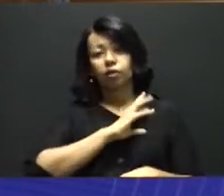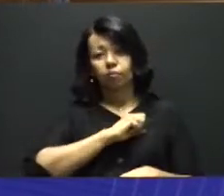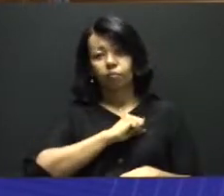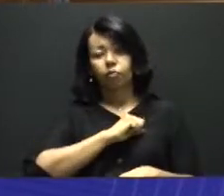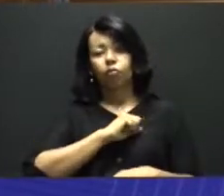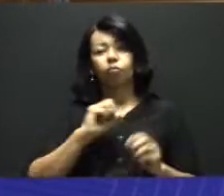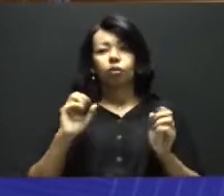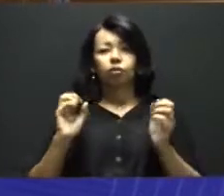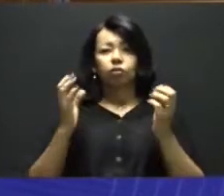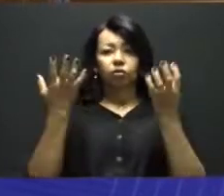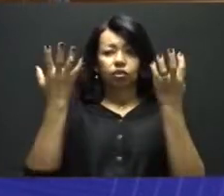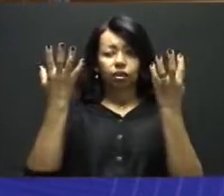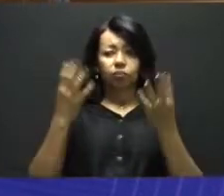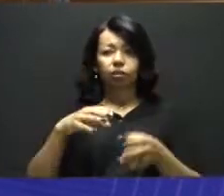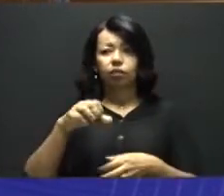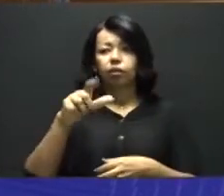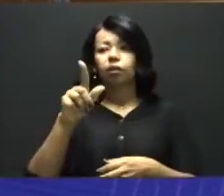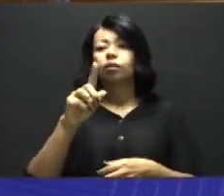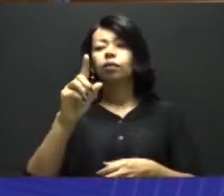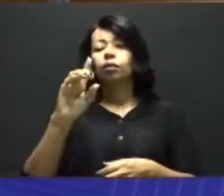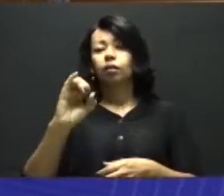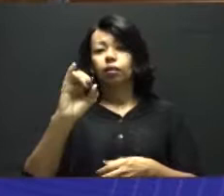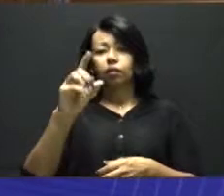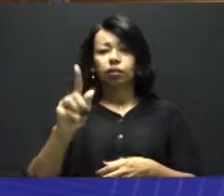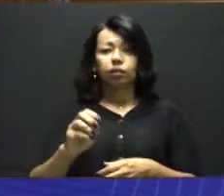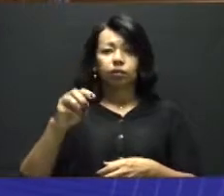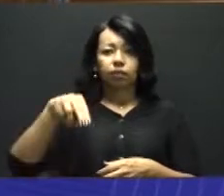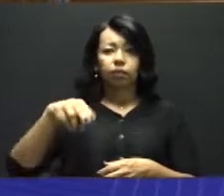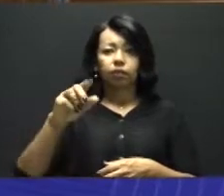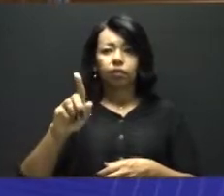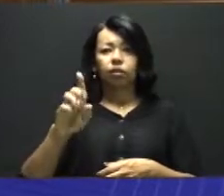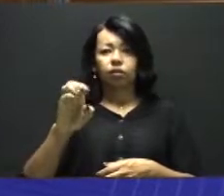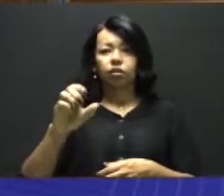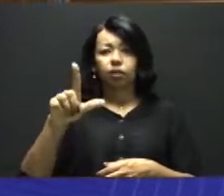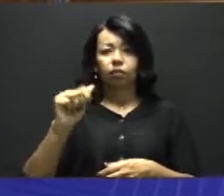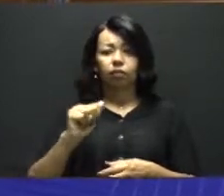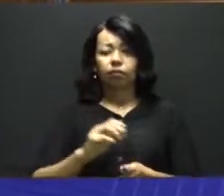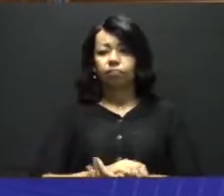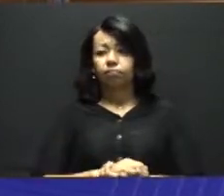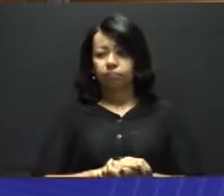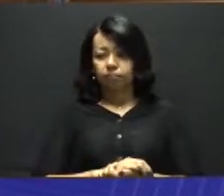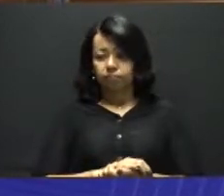homenageamos elisângela ferreira da silva